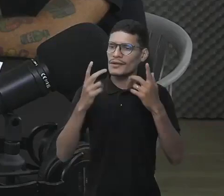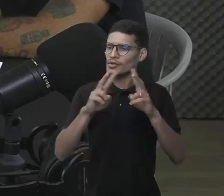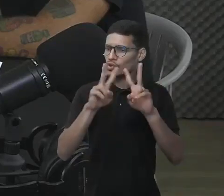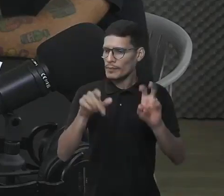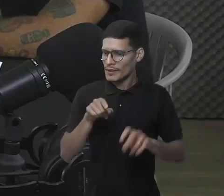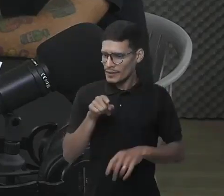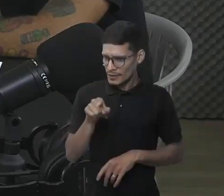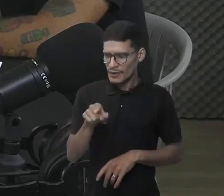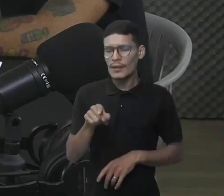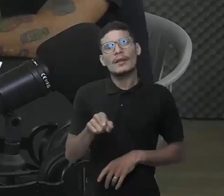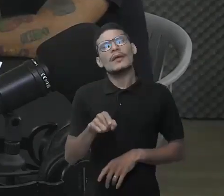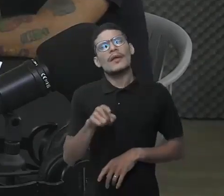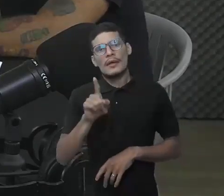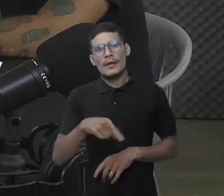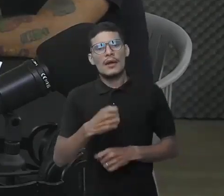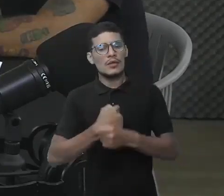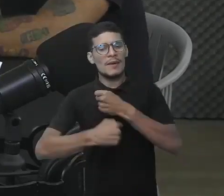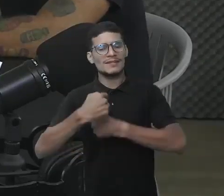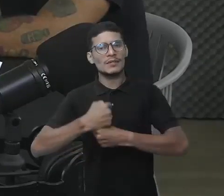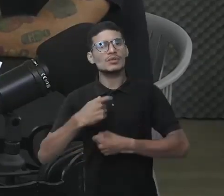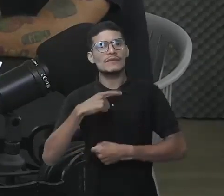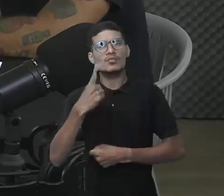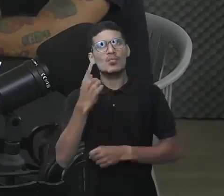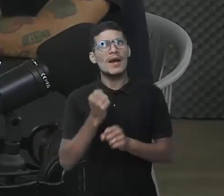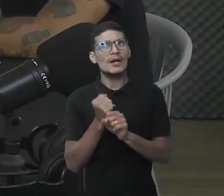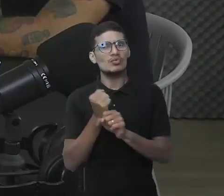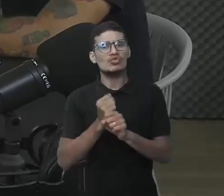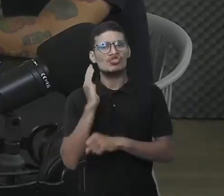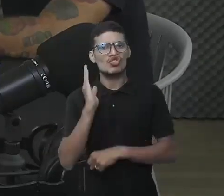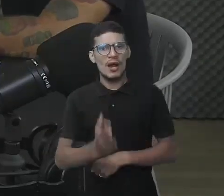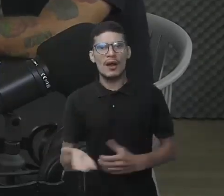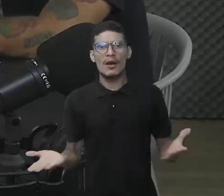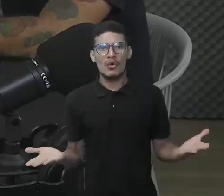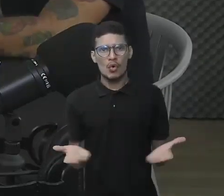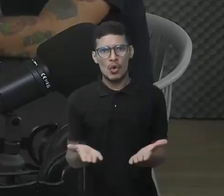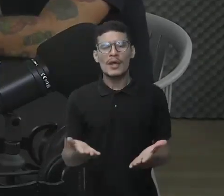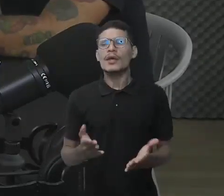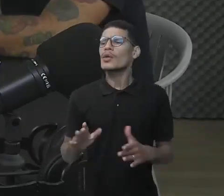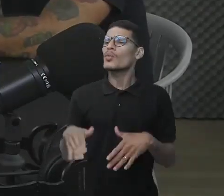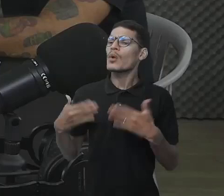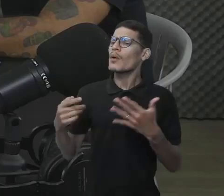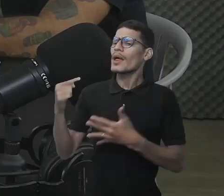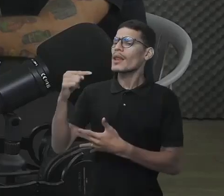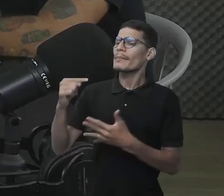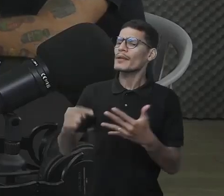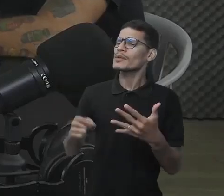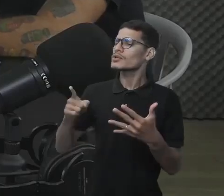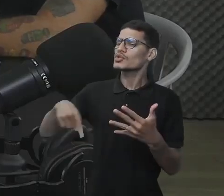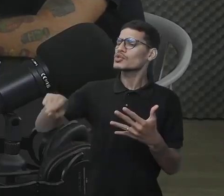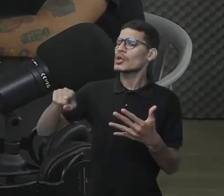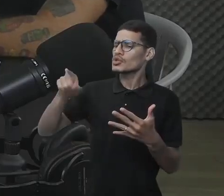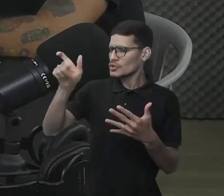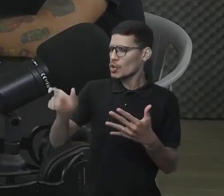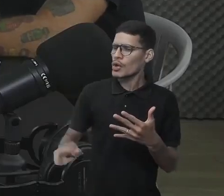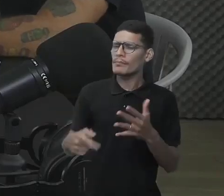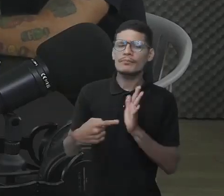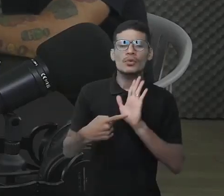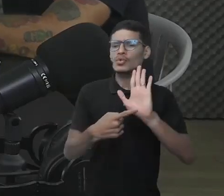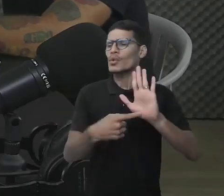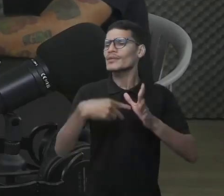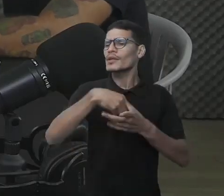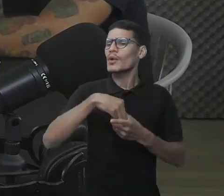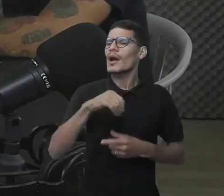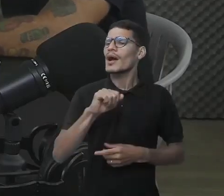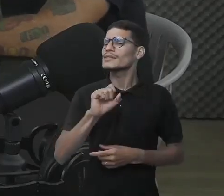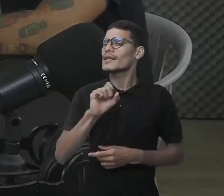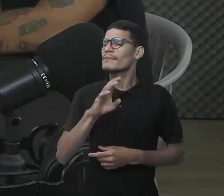passado, está No fazendo um ano agora. Isso. E quais foram esses elementos que a senhora levou para a discussão na Assembleia É, Legislativa? Quais foram